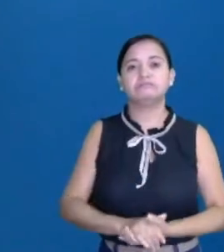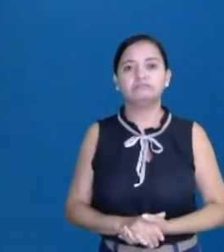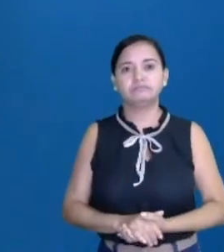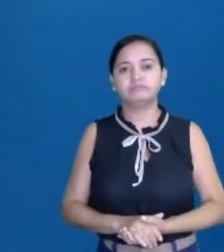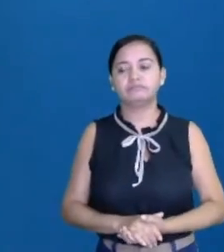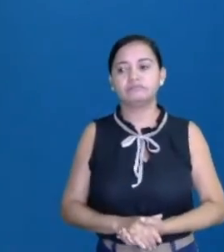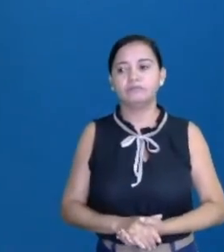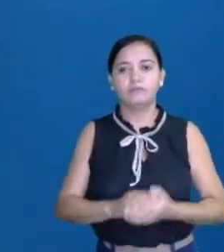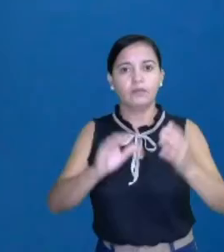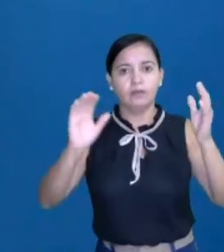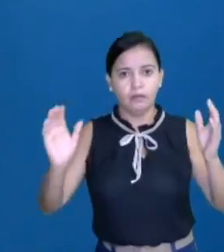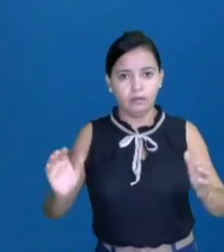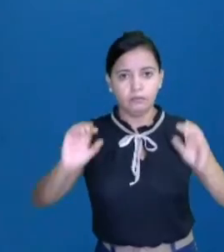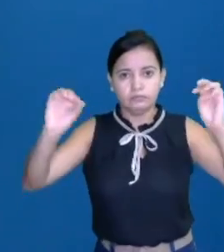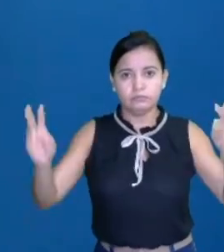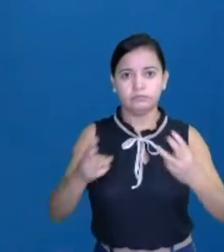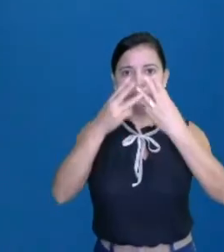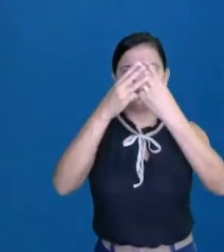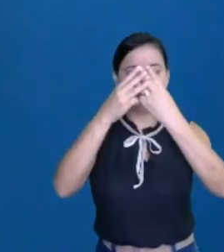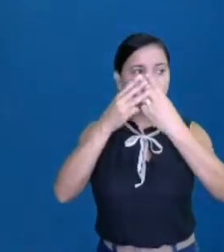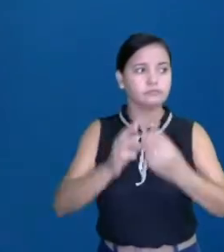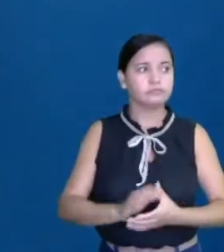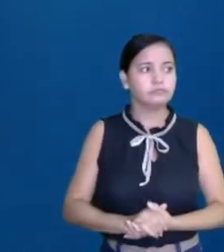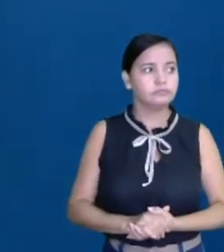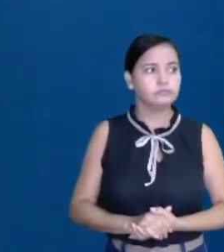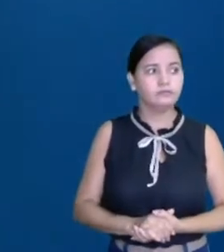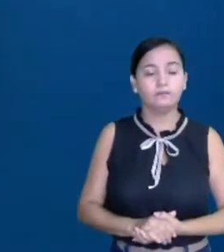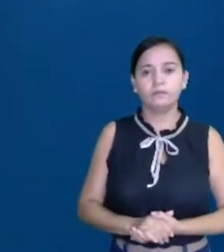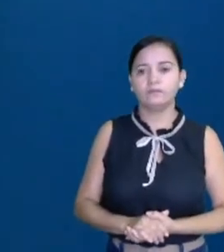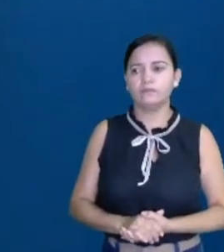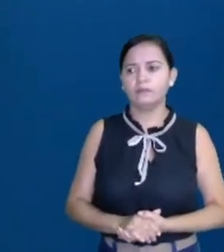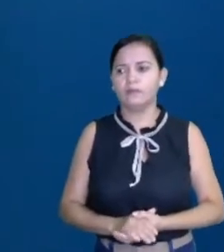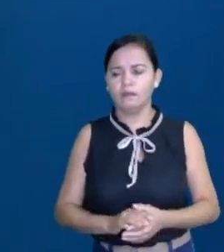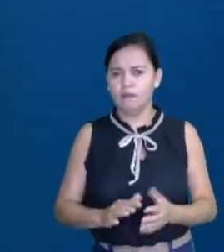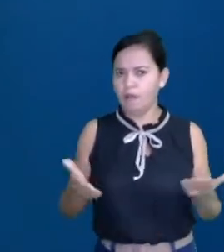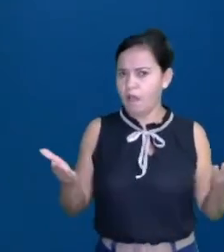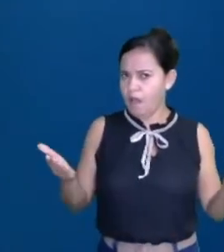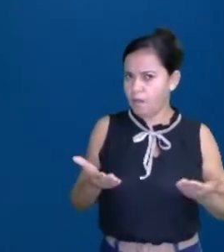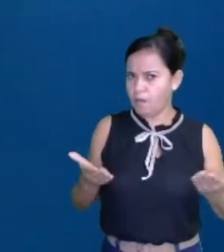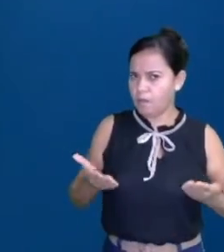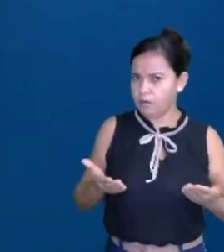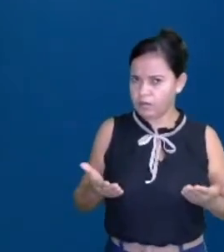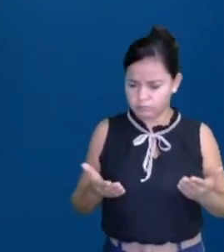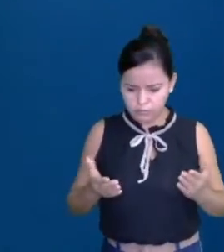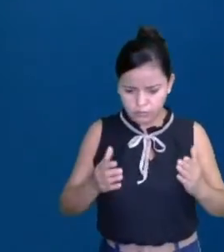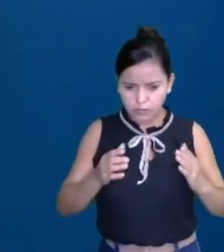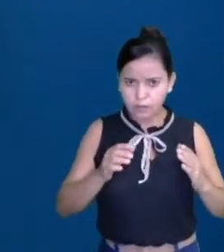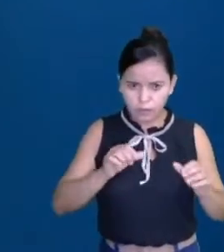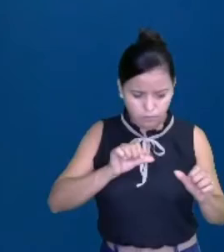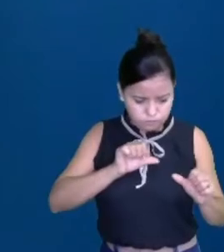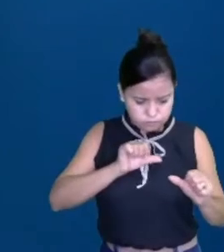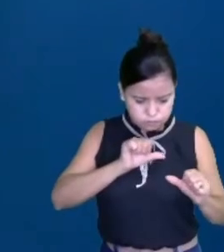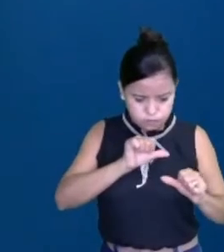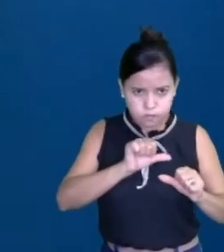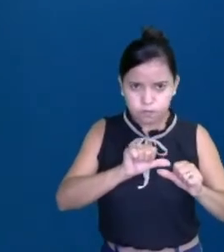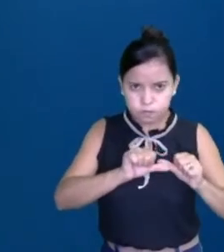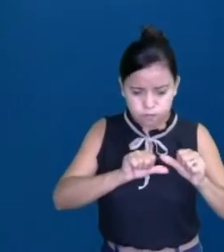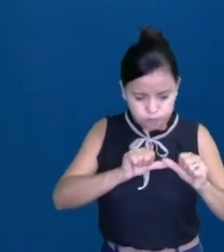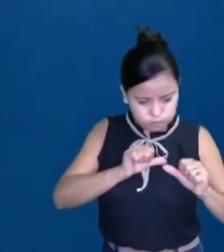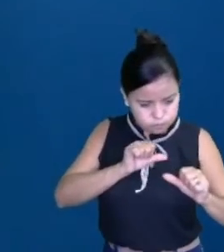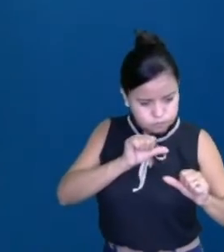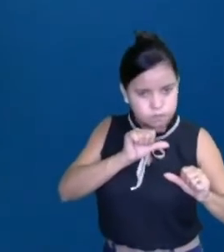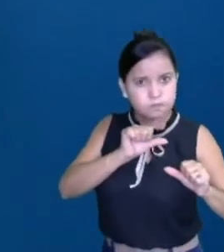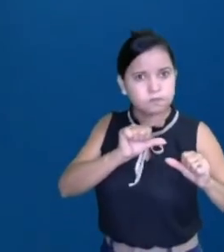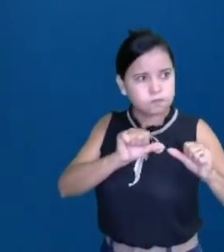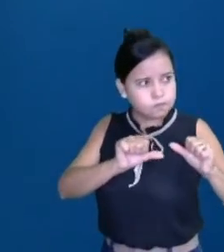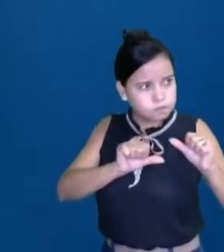ela. Por favor, produção, nosso próximo slide. E aí, gente, como é formado a camada de ozônio? A formação da camada de ozônio é simples. Ela